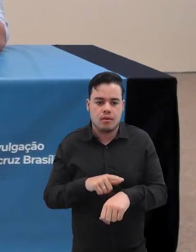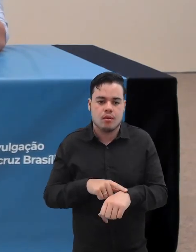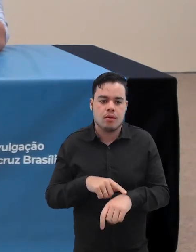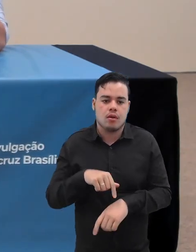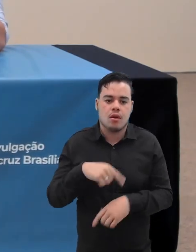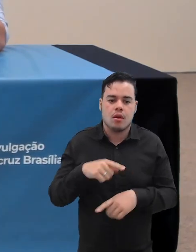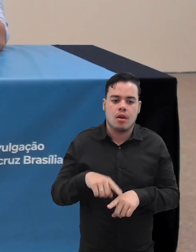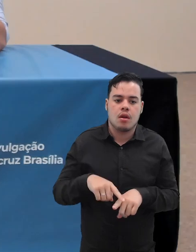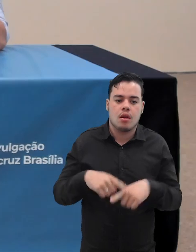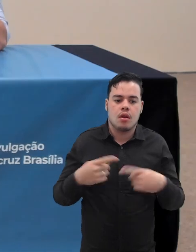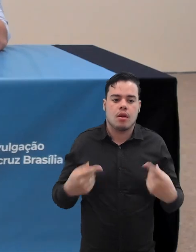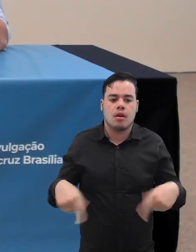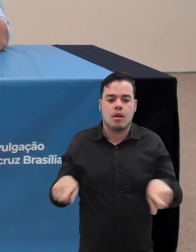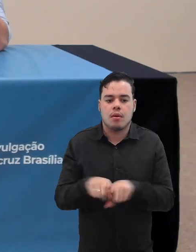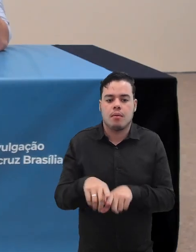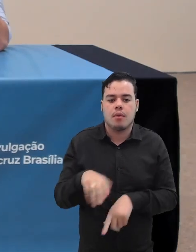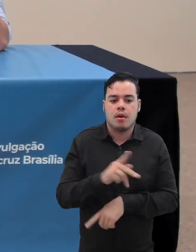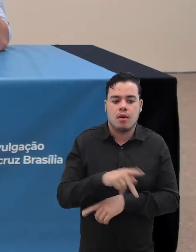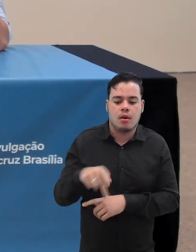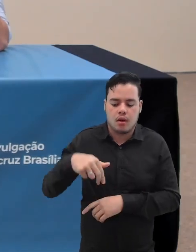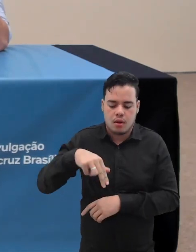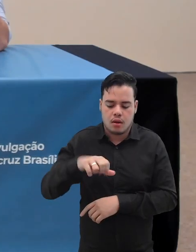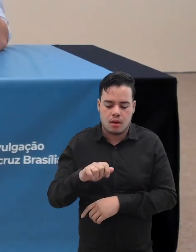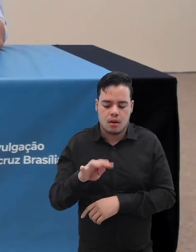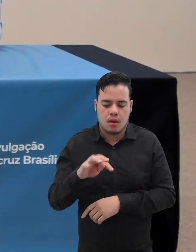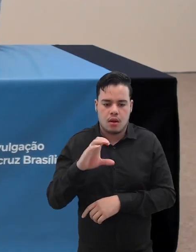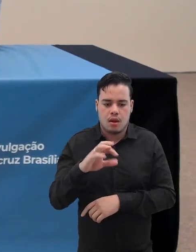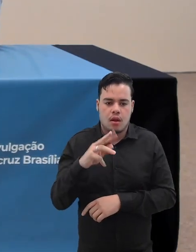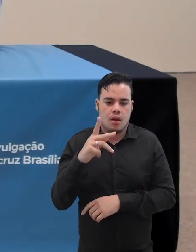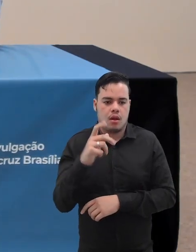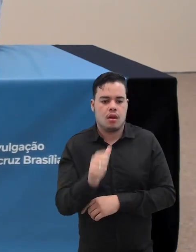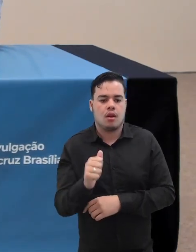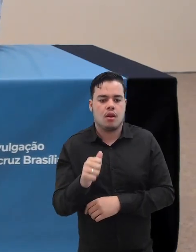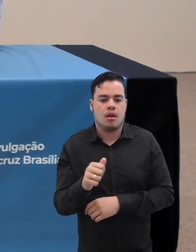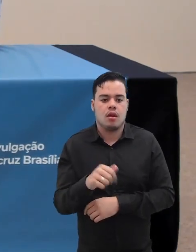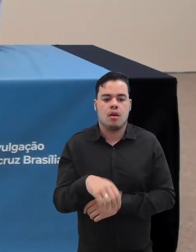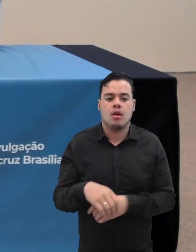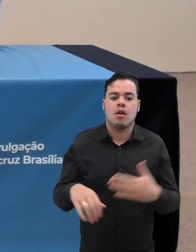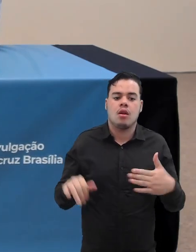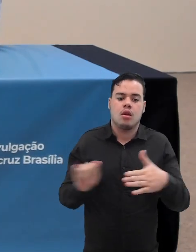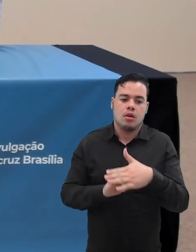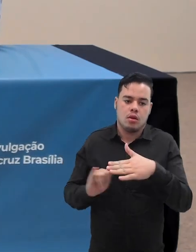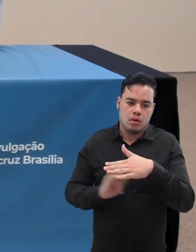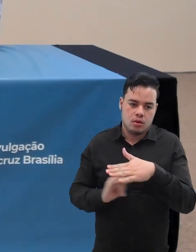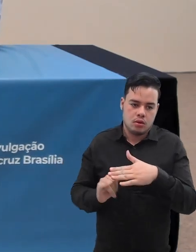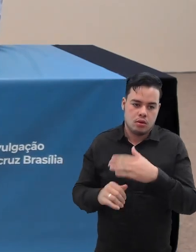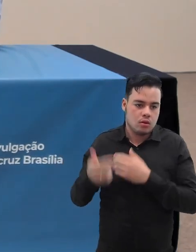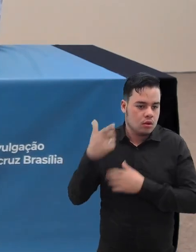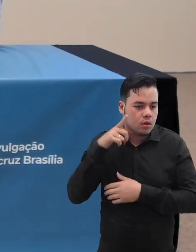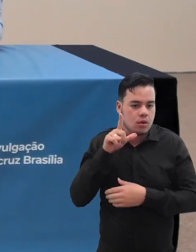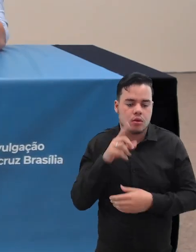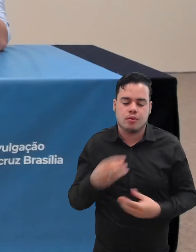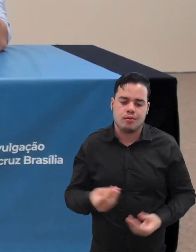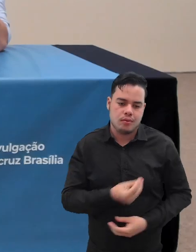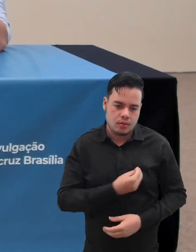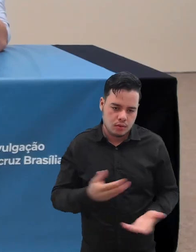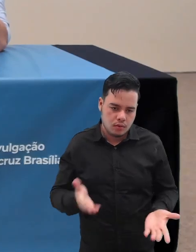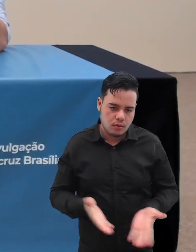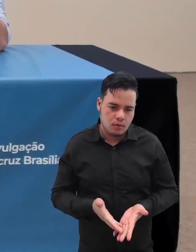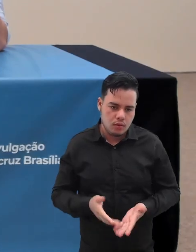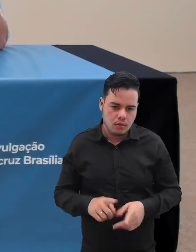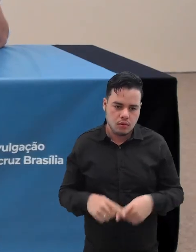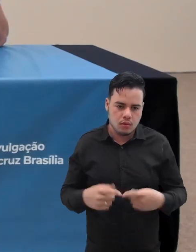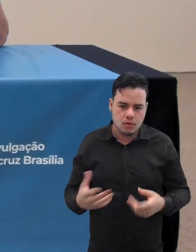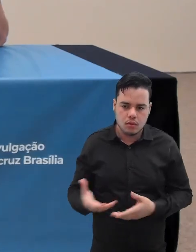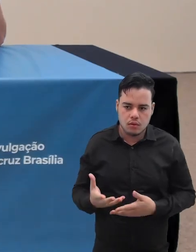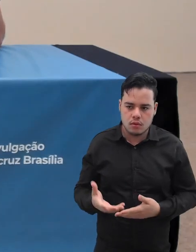professora que inicialmente também integraria essa mesa, a Natasha Felize, do Instituto Serra Pinheira, por um problema pessoal não conseguiu estar presente. Tá? Então